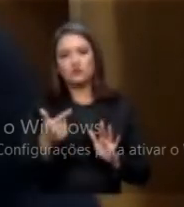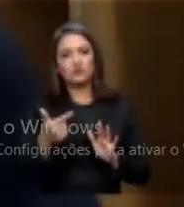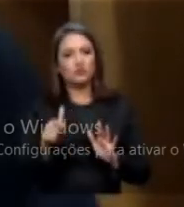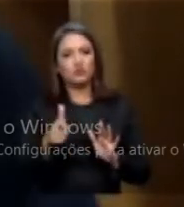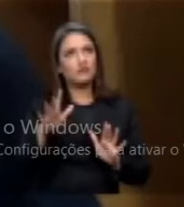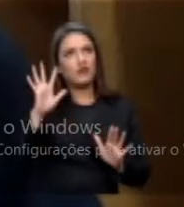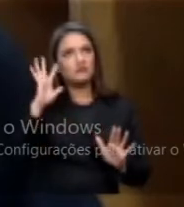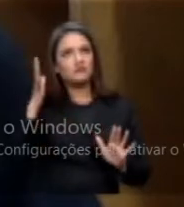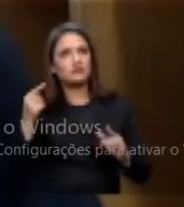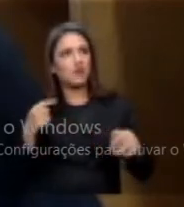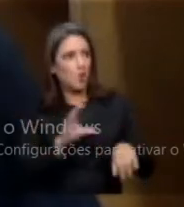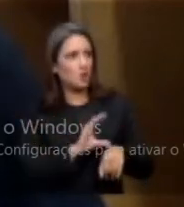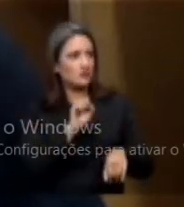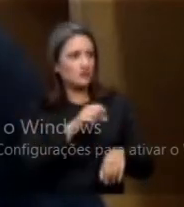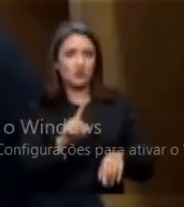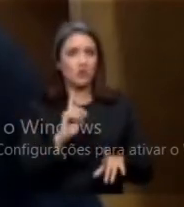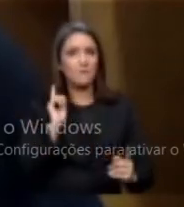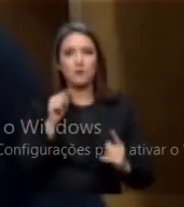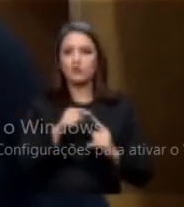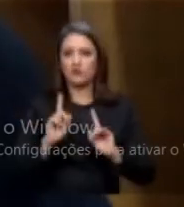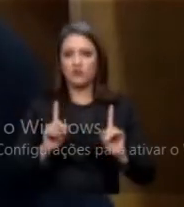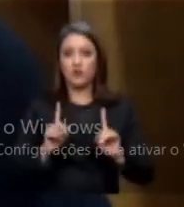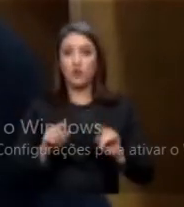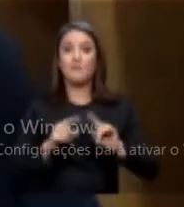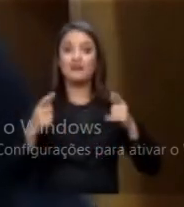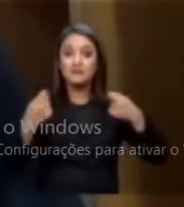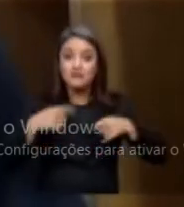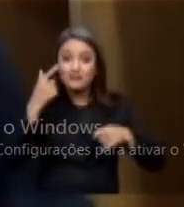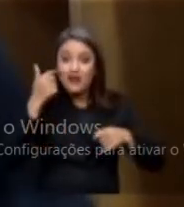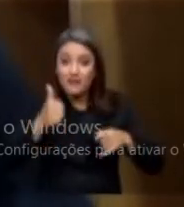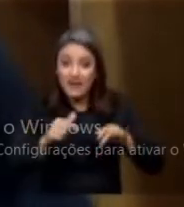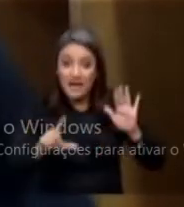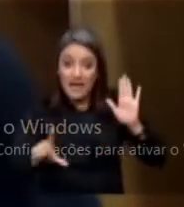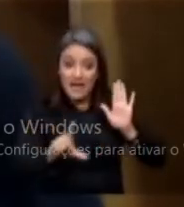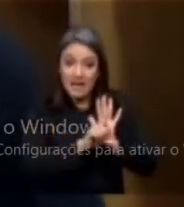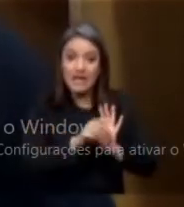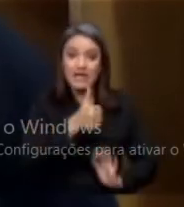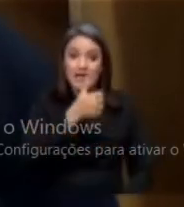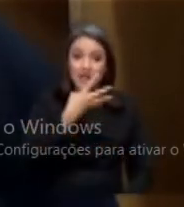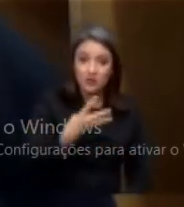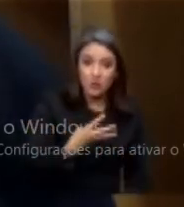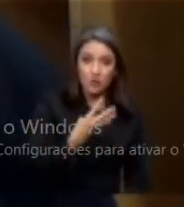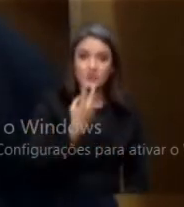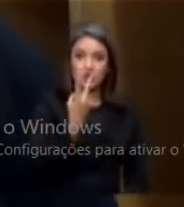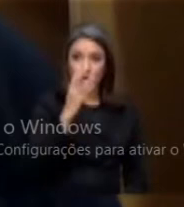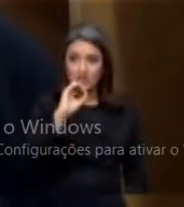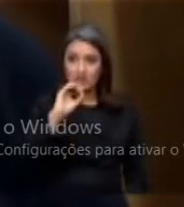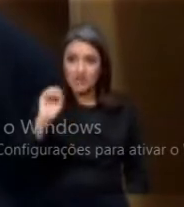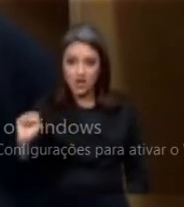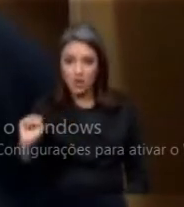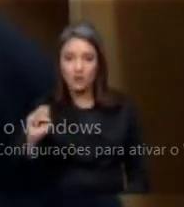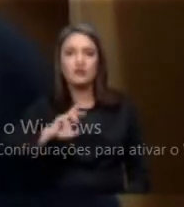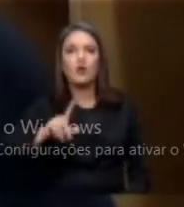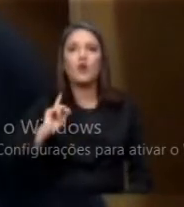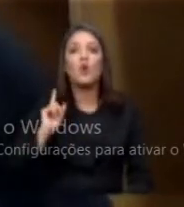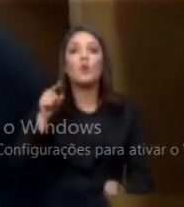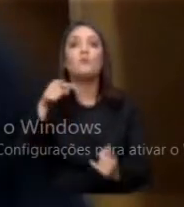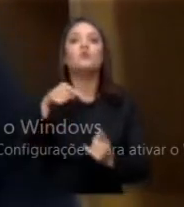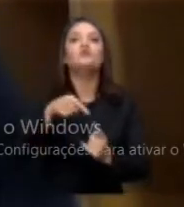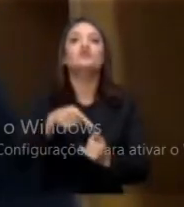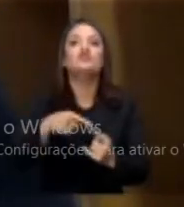quer inconstitucionais. O que temos a examinar é a Lei 14.208, e não as causas,